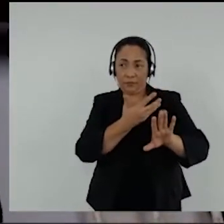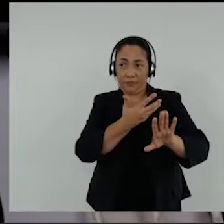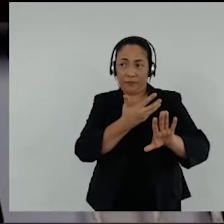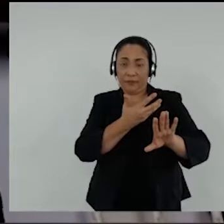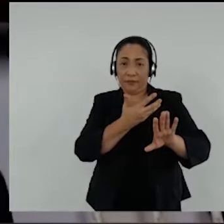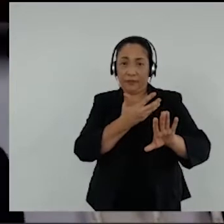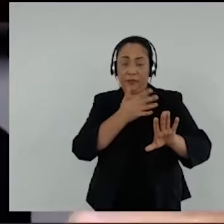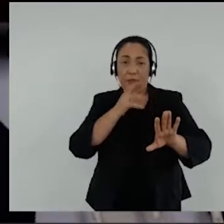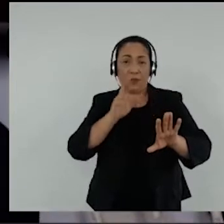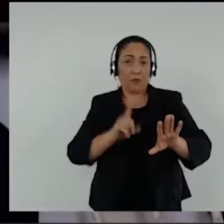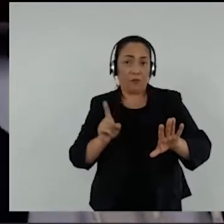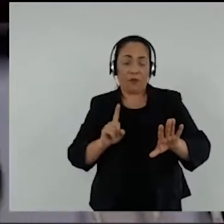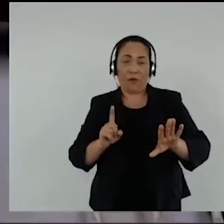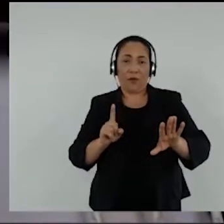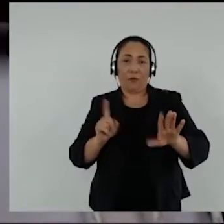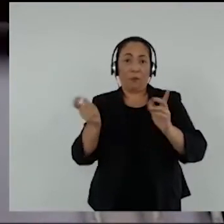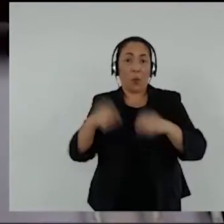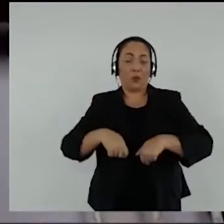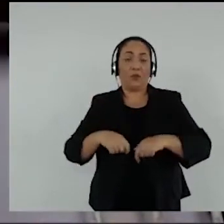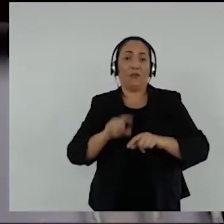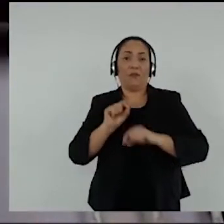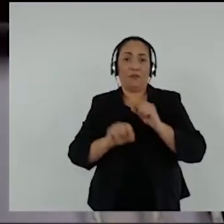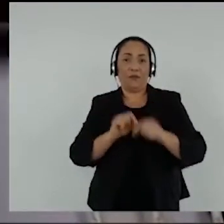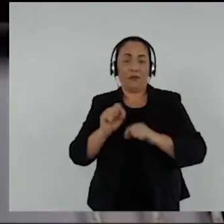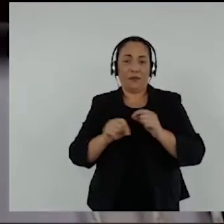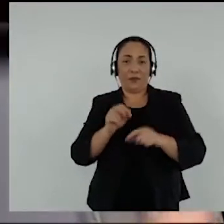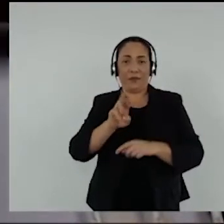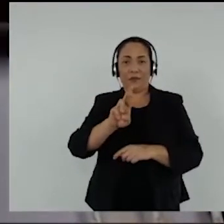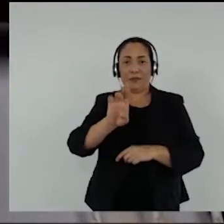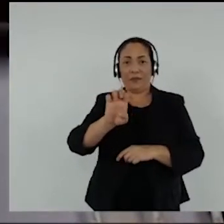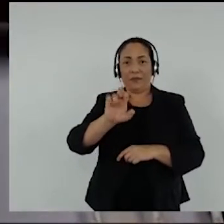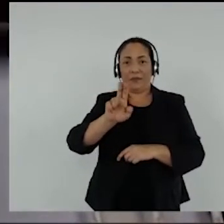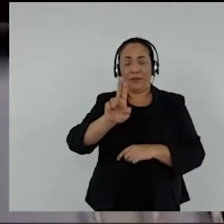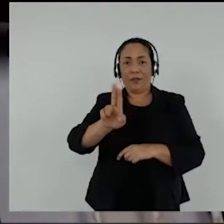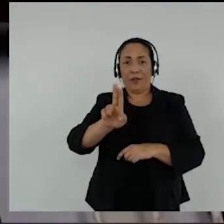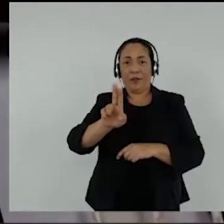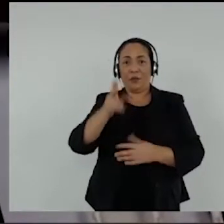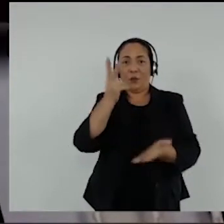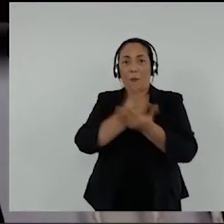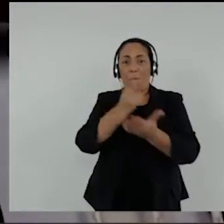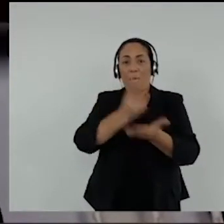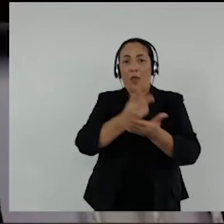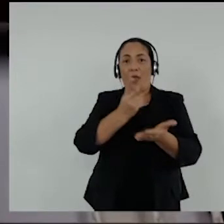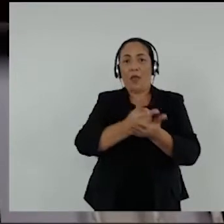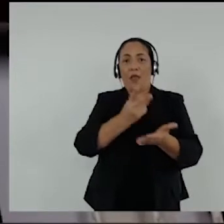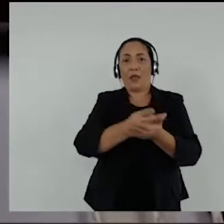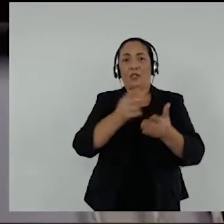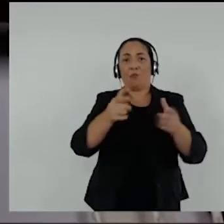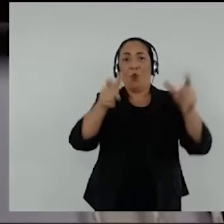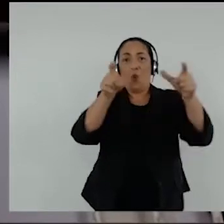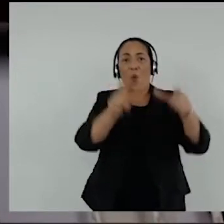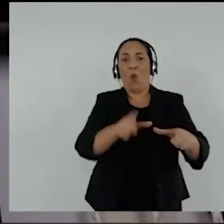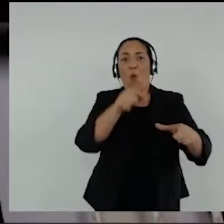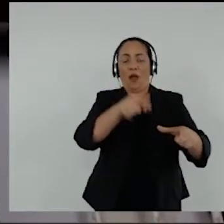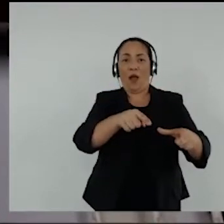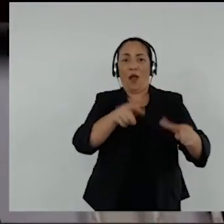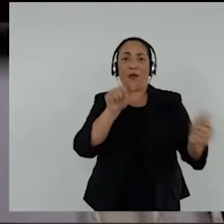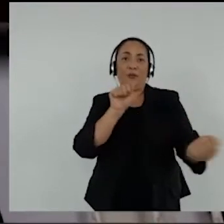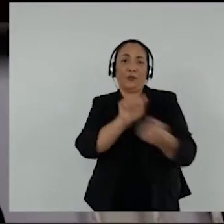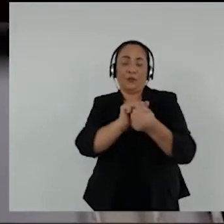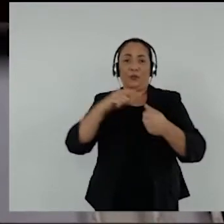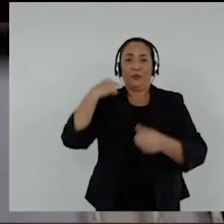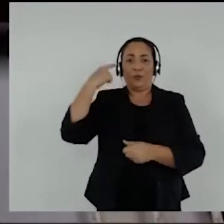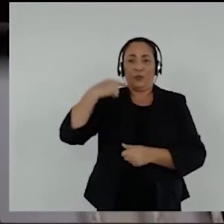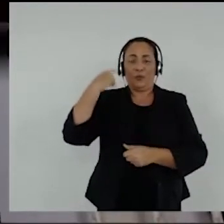nem sempre vai permitir que o réu esteja no mesmo recinto que o seu advogado, né? Porque pode haver ali uma situação